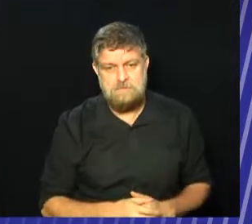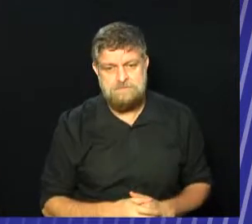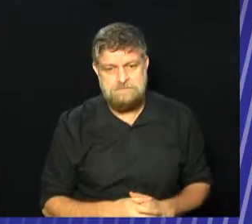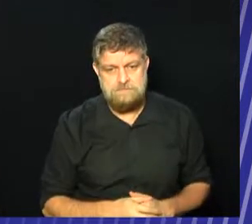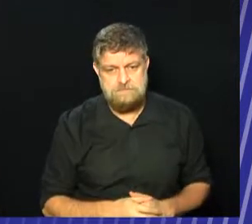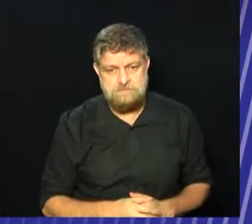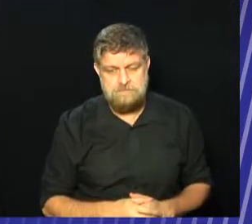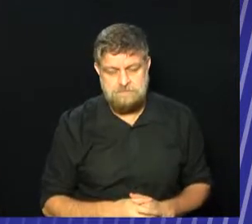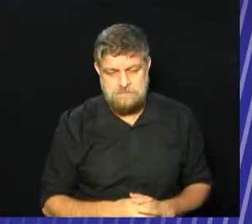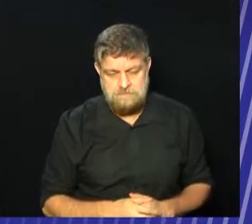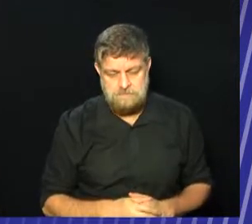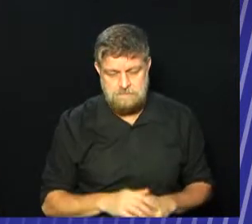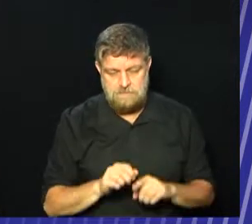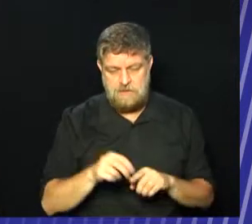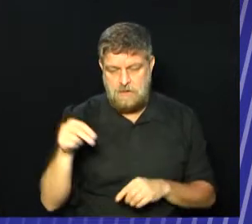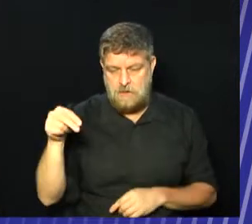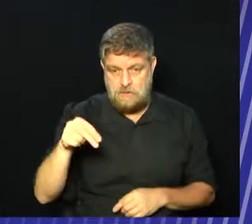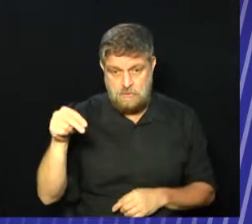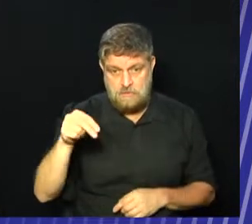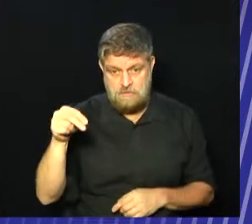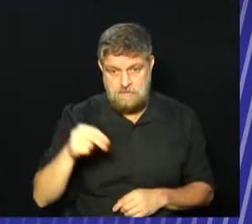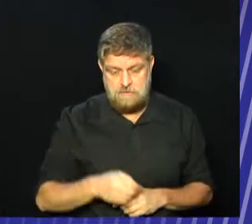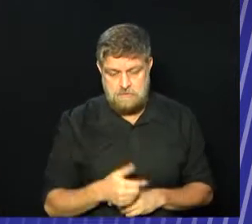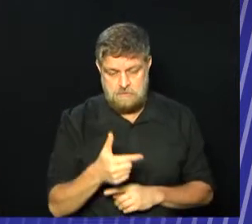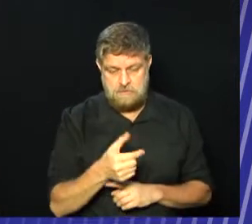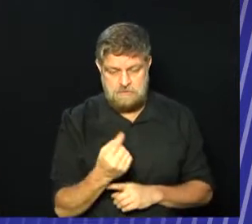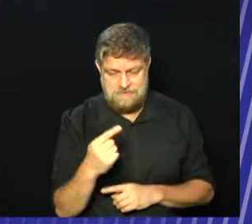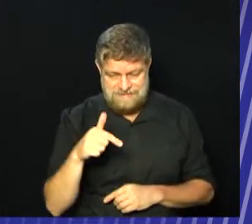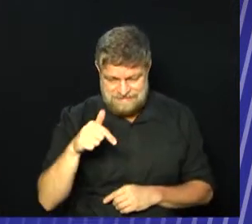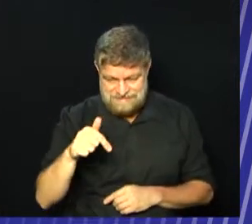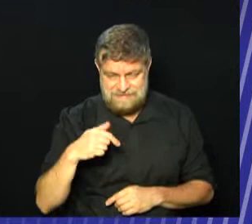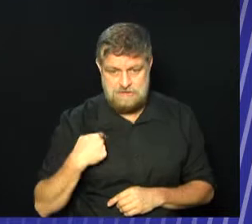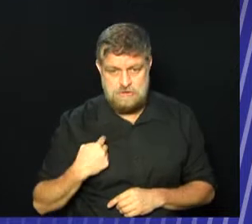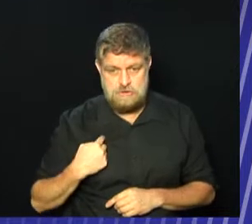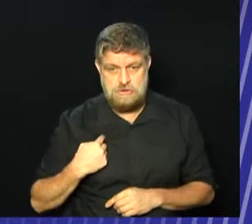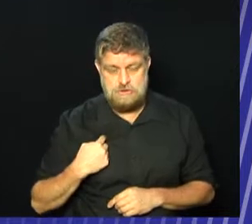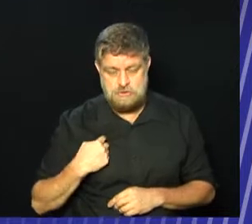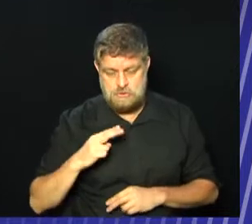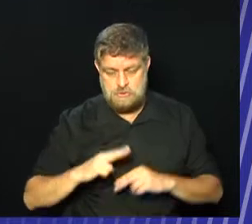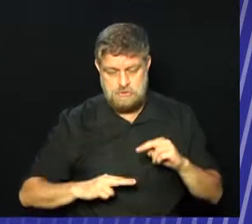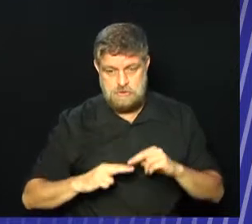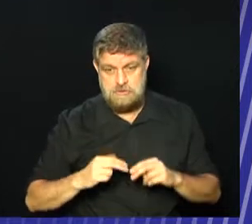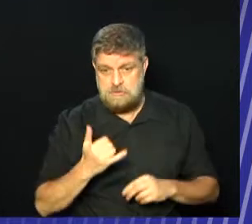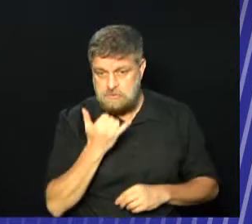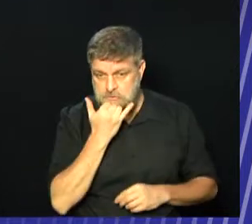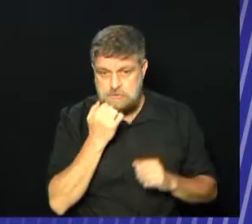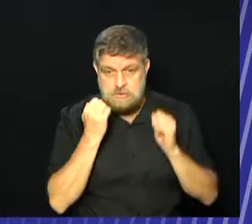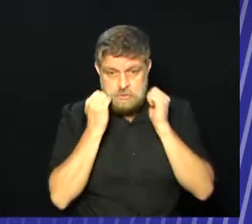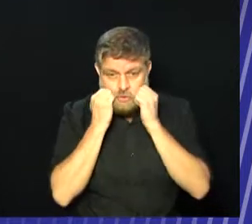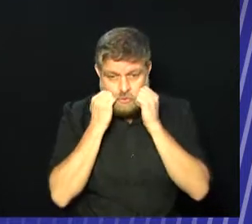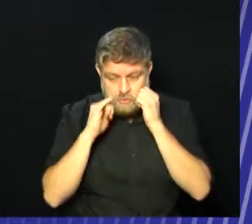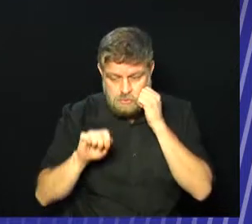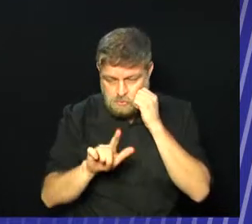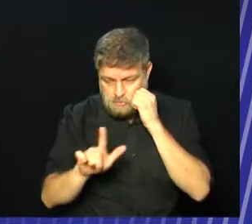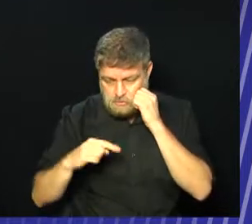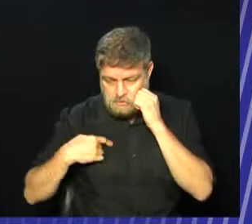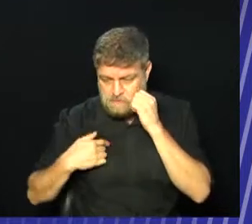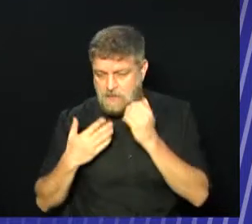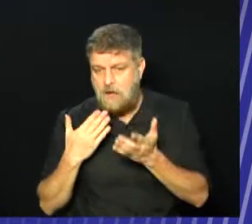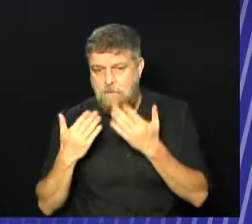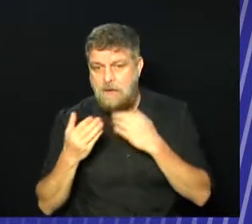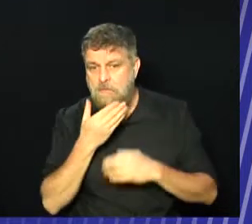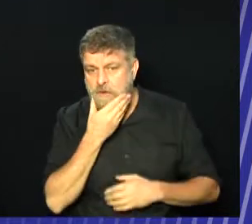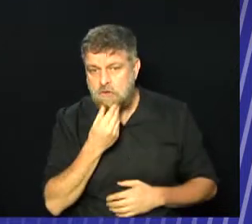Em novembro de 2017 também a gente fez em julho a gente tinha criado o Papo de Homem e a gente fez o Papo de Homem em